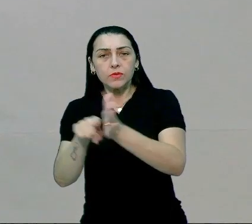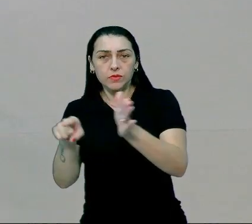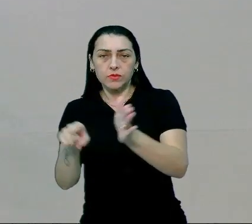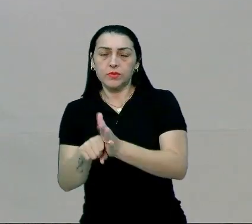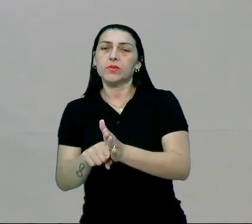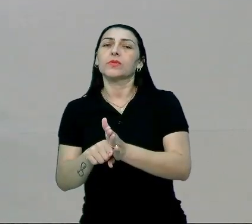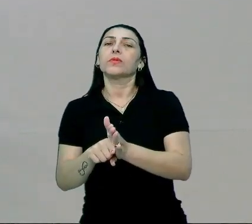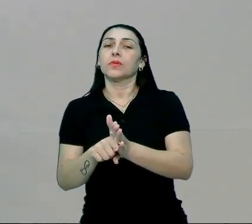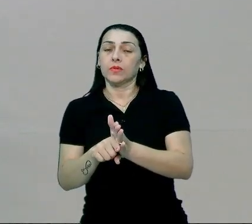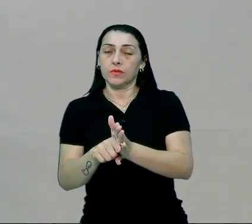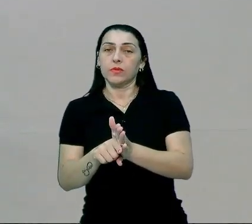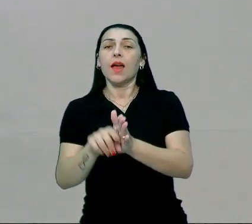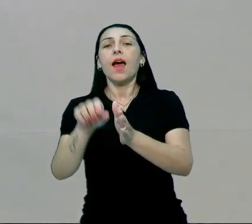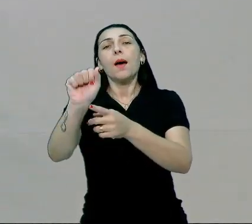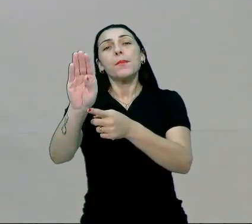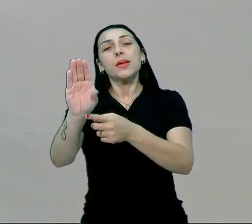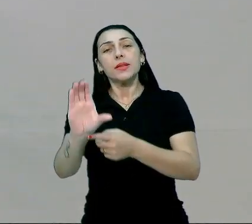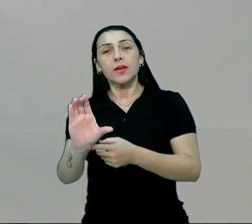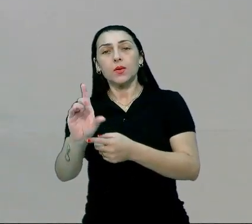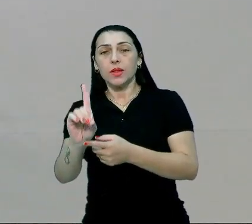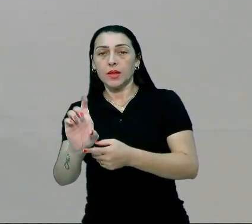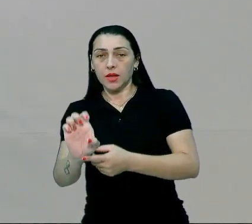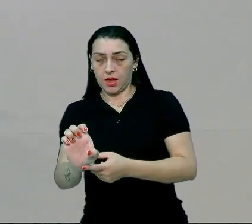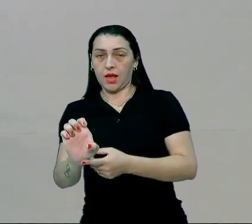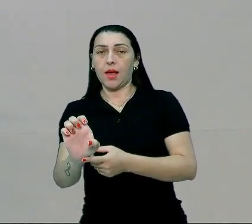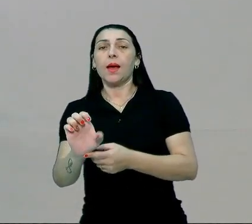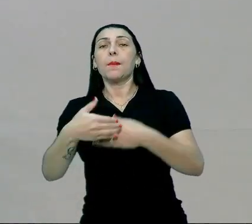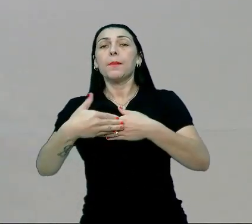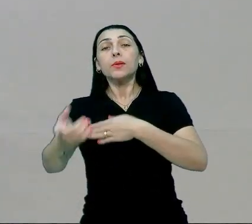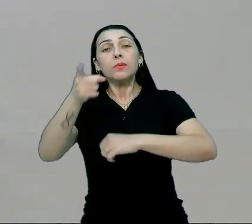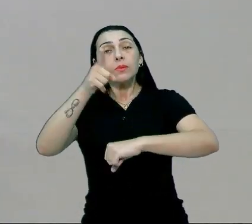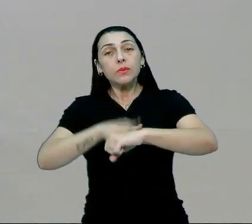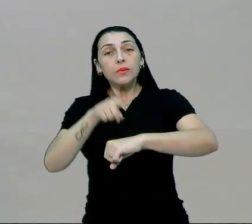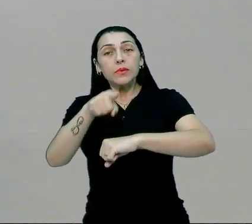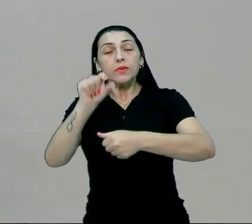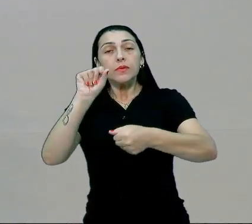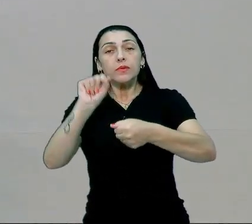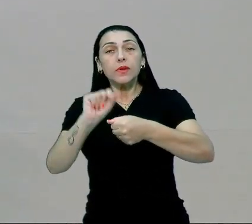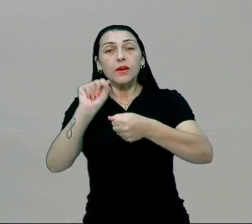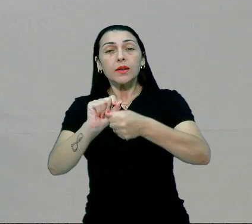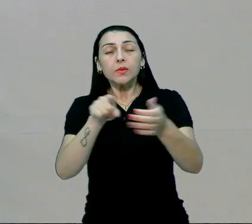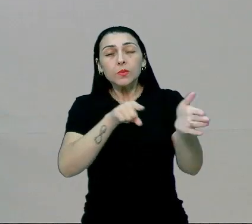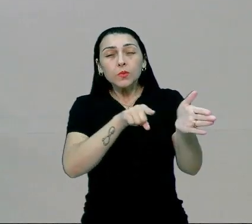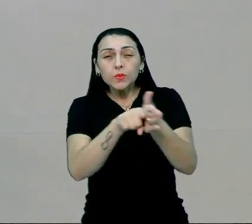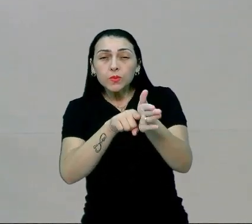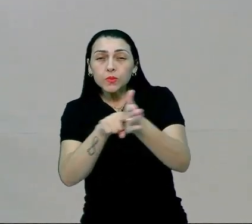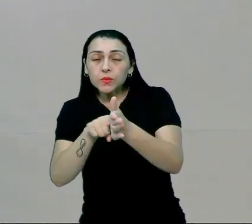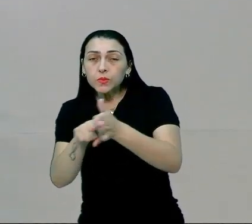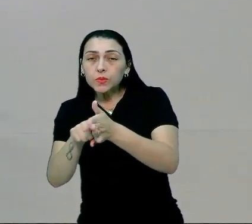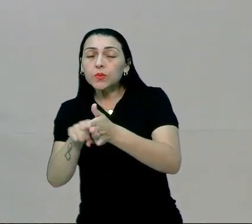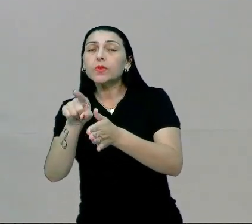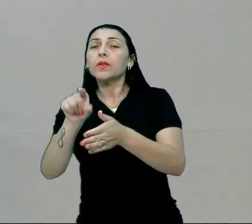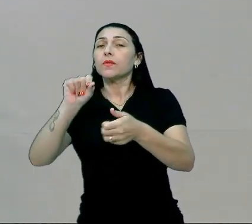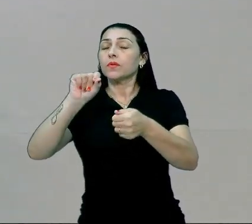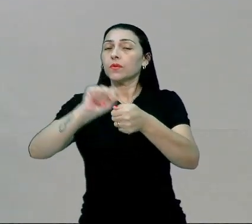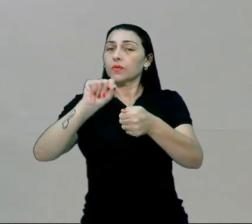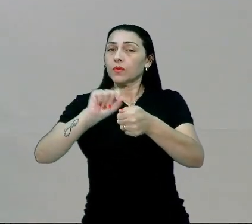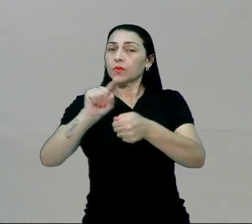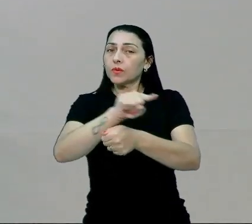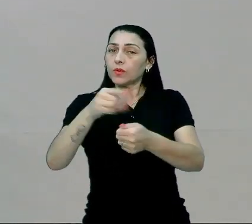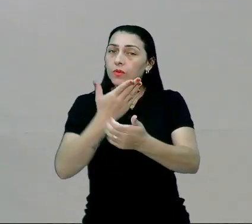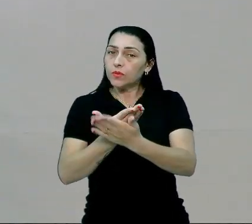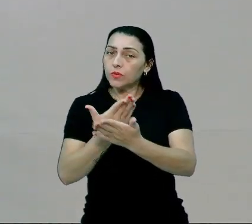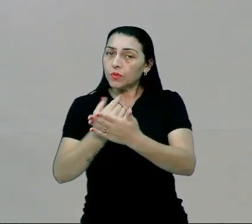aliás, objetivas, que, a partir do momento em que você faz as suas pesquisas, que você realiza os